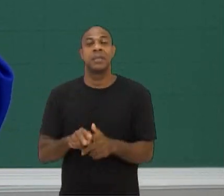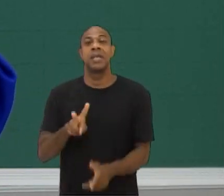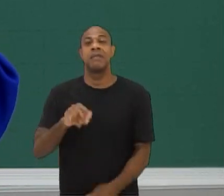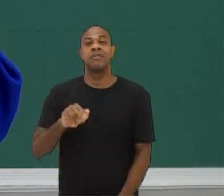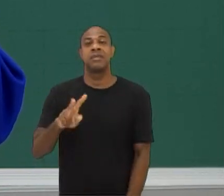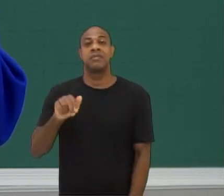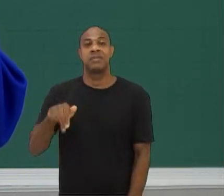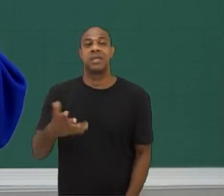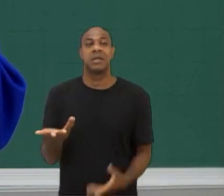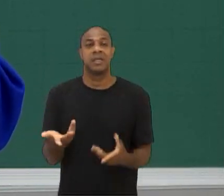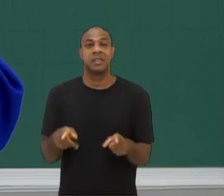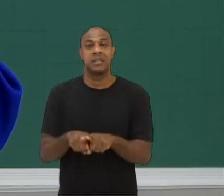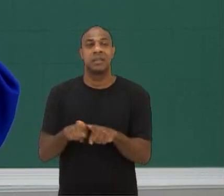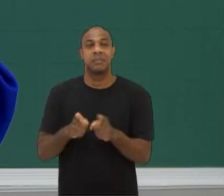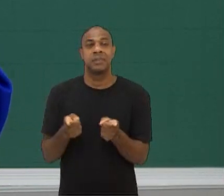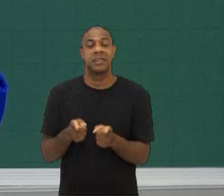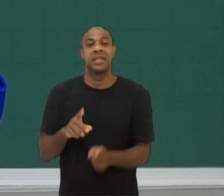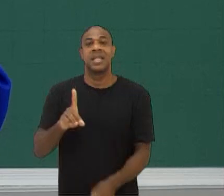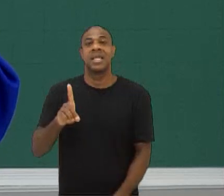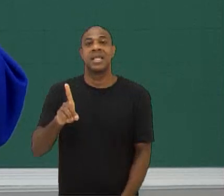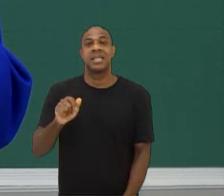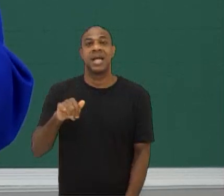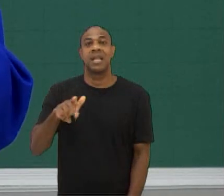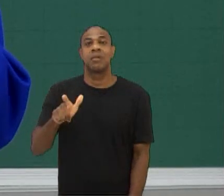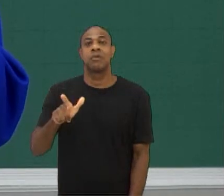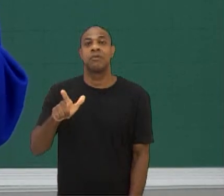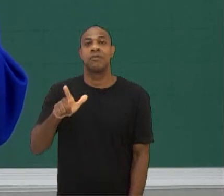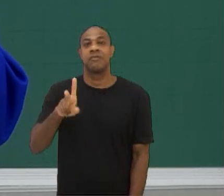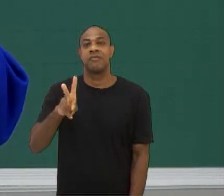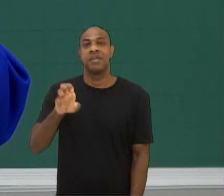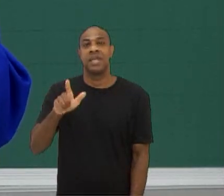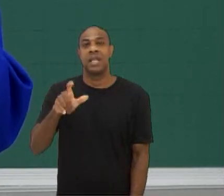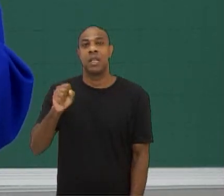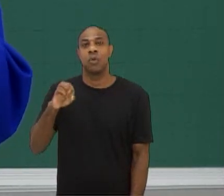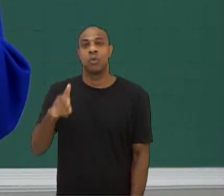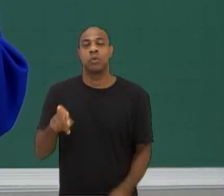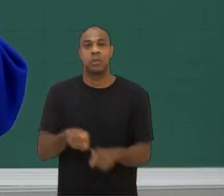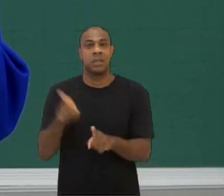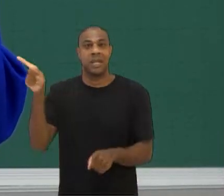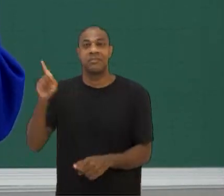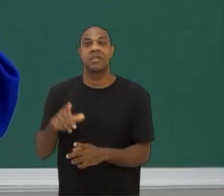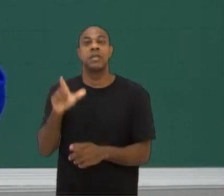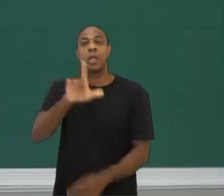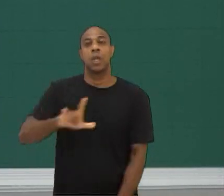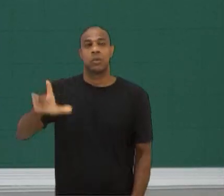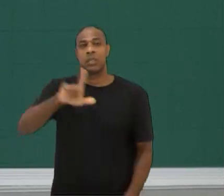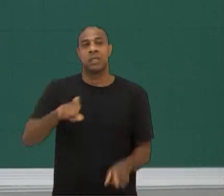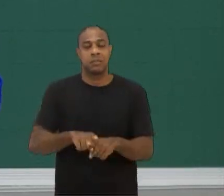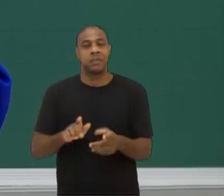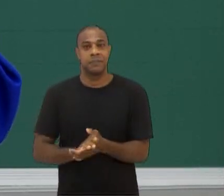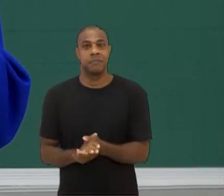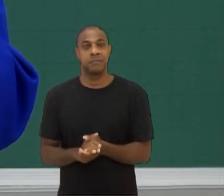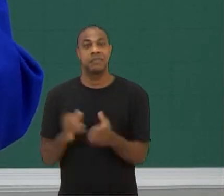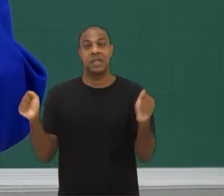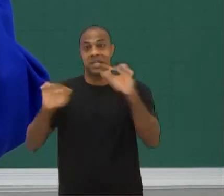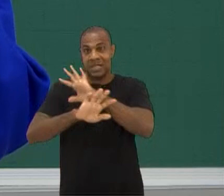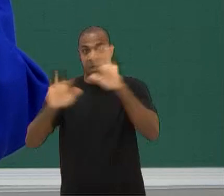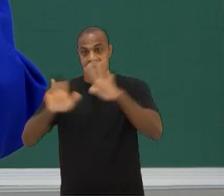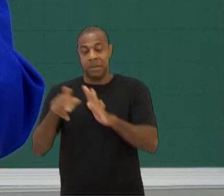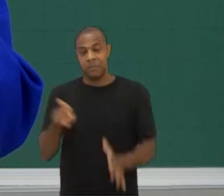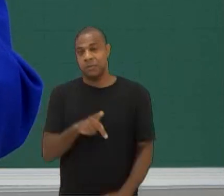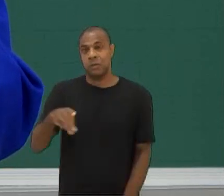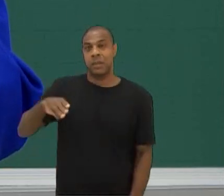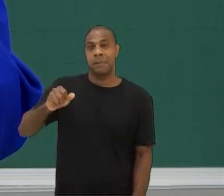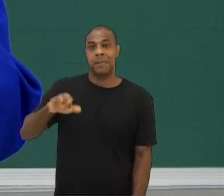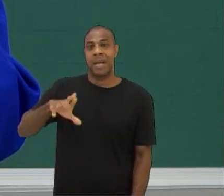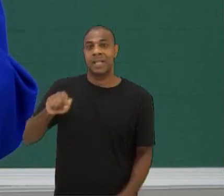do Colégio Dário Veloso de Londrina. E ela está pedindo também um salve para a professora de matemática dela, que é a professora Márcia. Então,